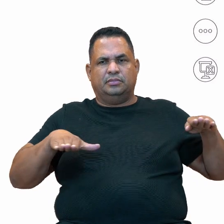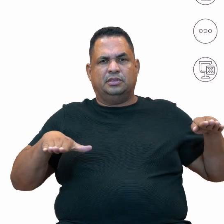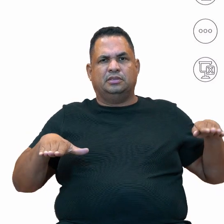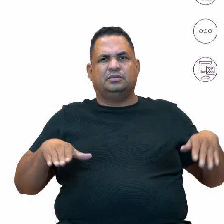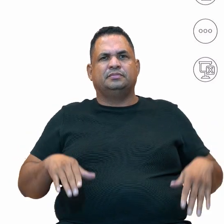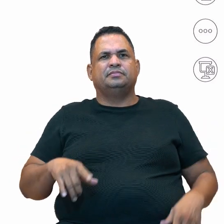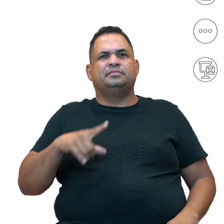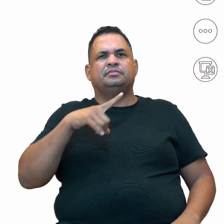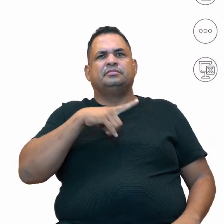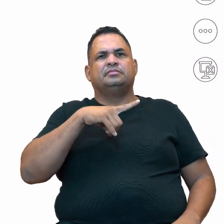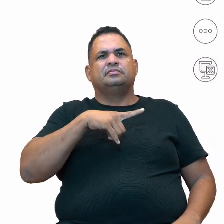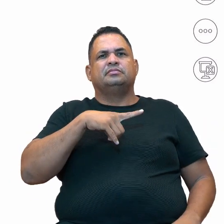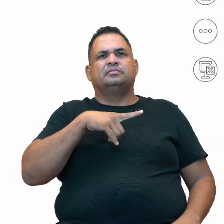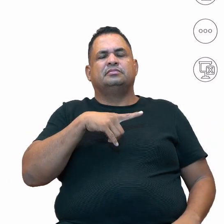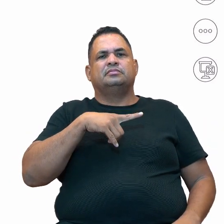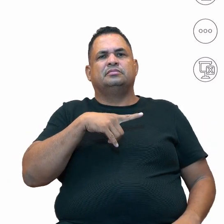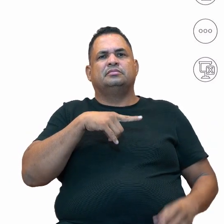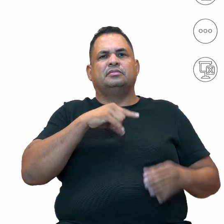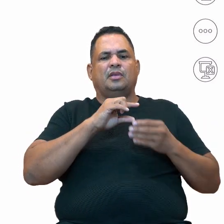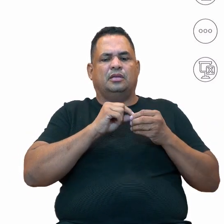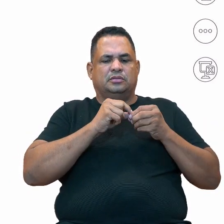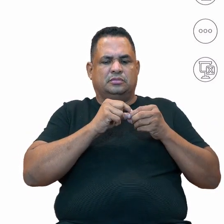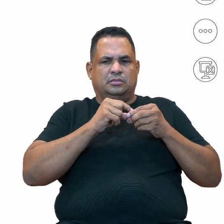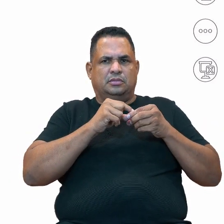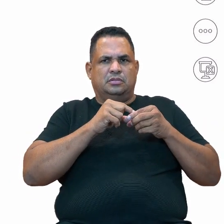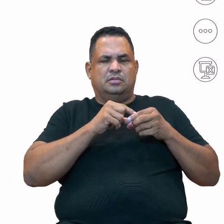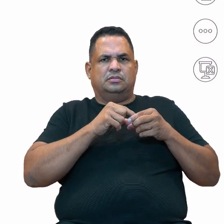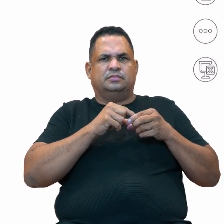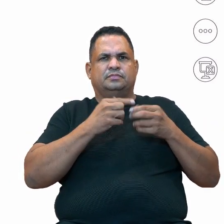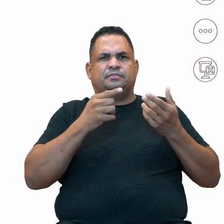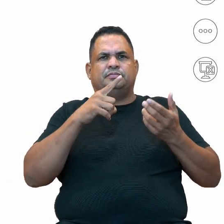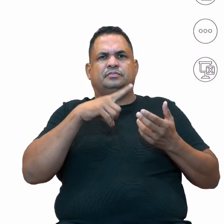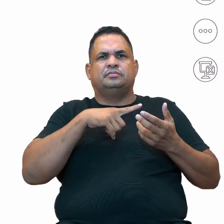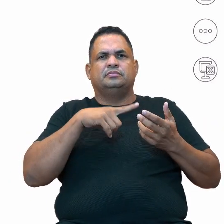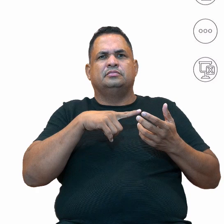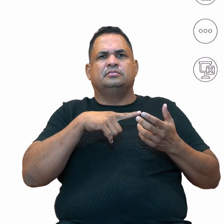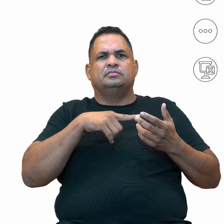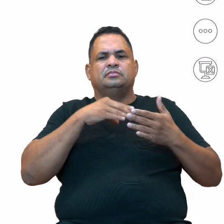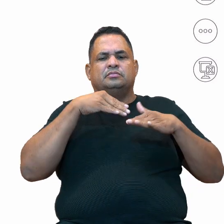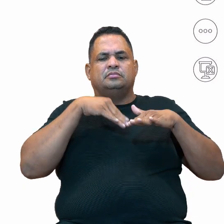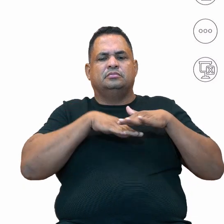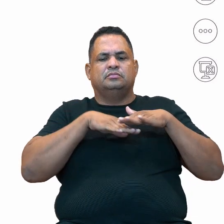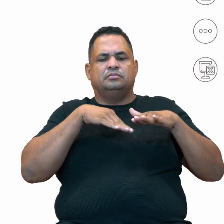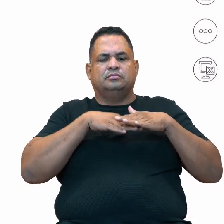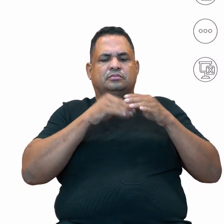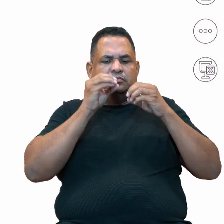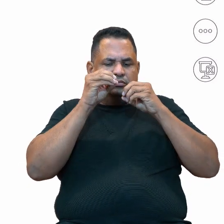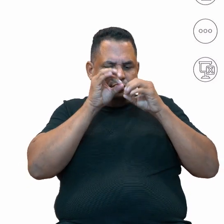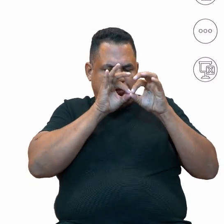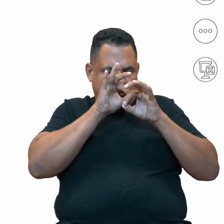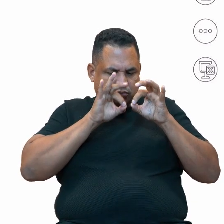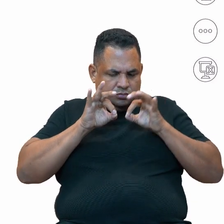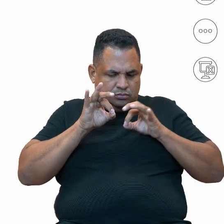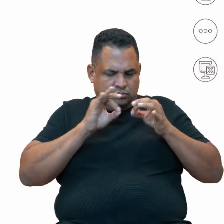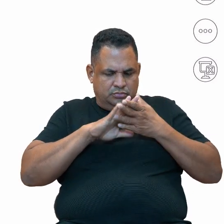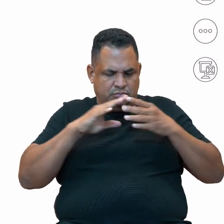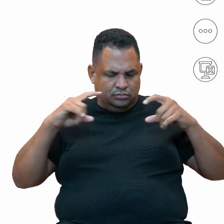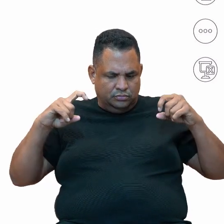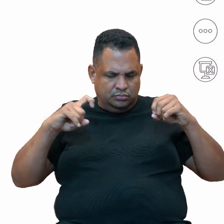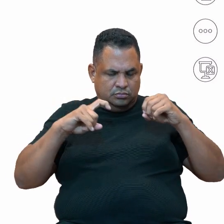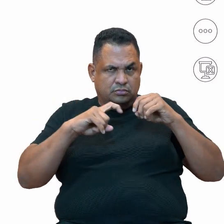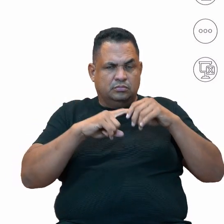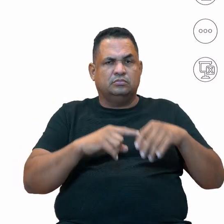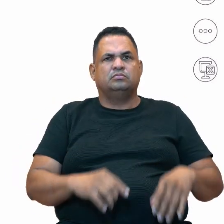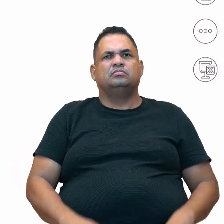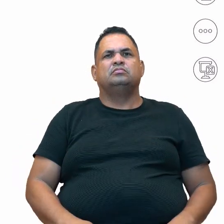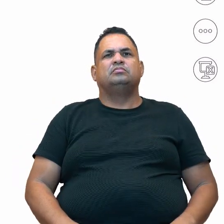uma região mais dilatada, que é a região onde vai ficar guardado lá os ovos que foram fecundados, tá bom? Vamos olhar nessa imagem aqui